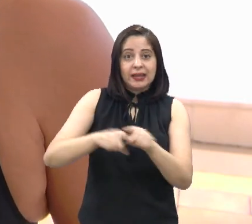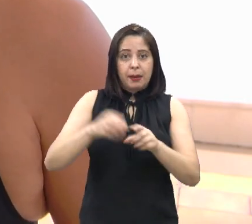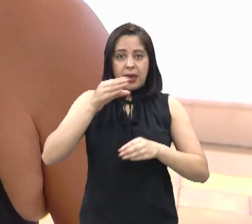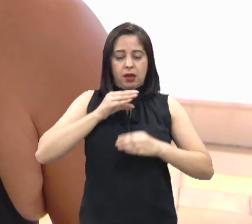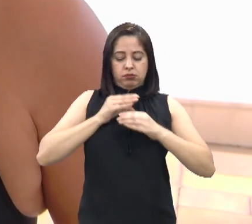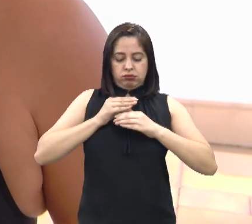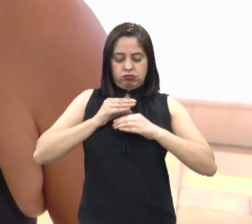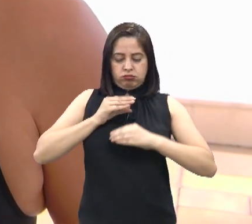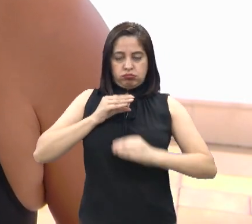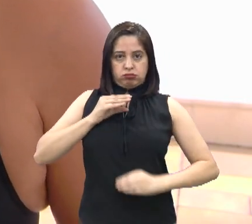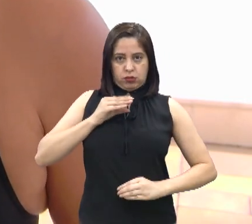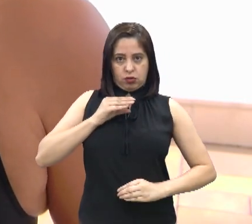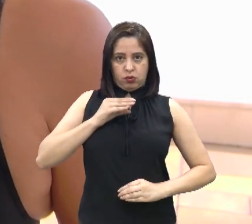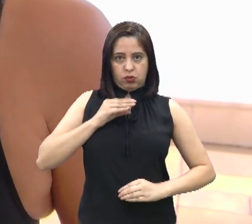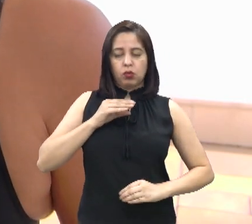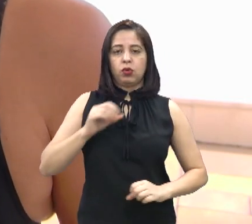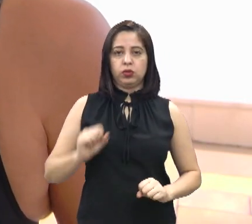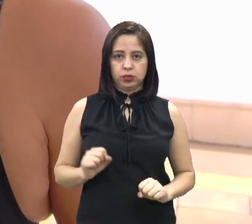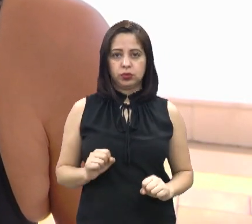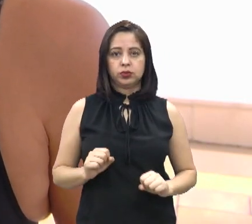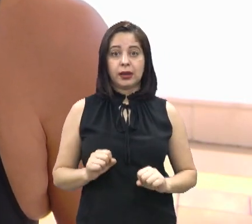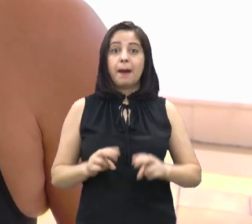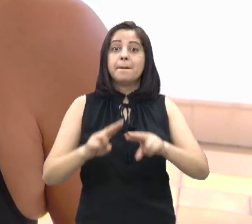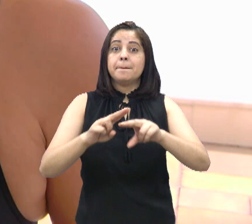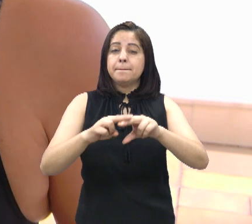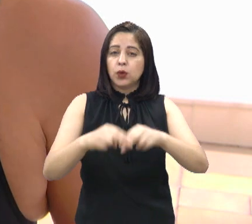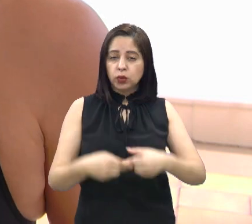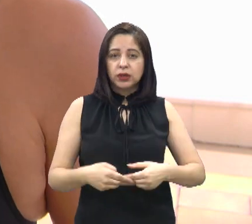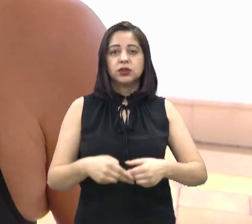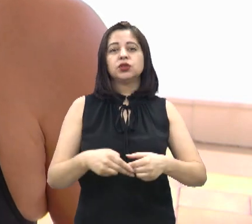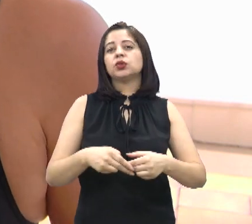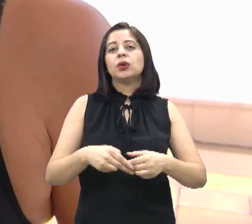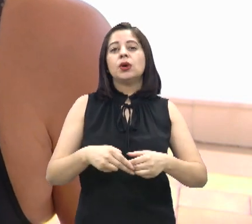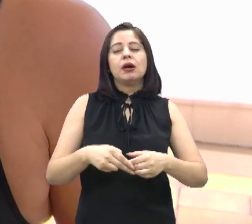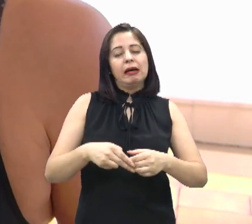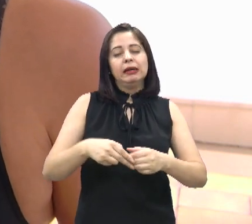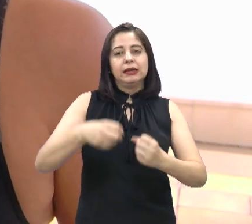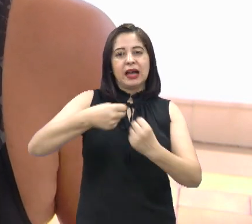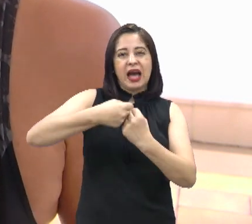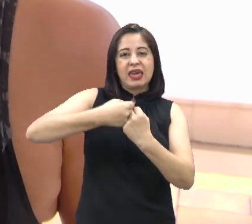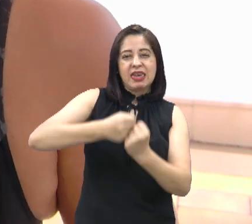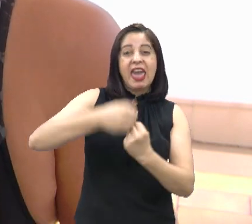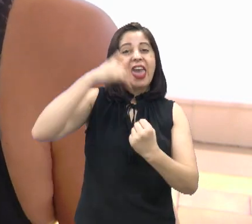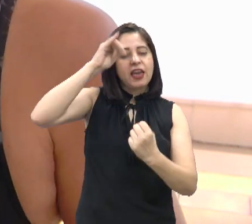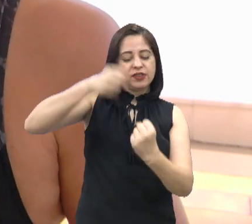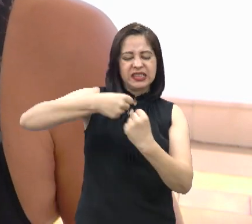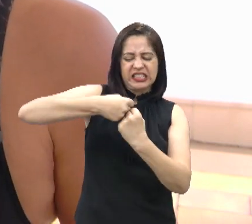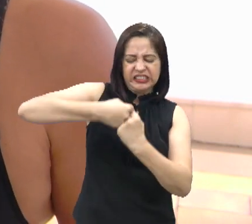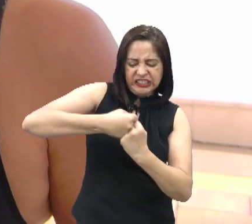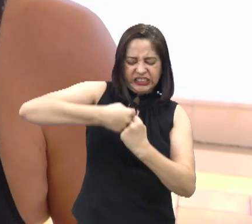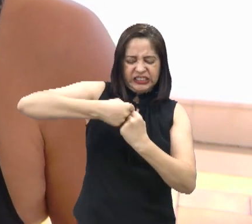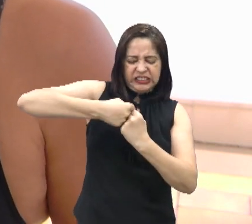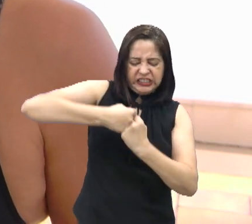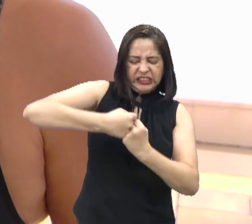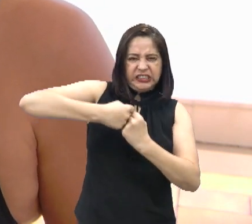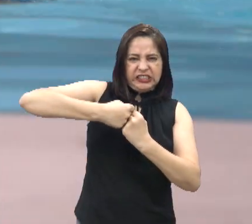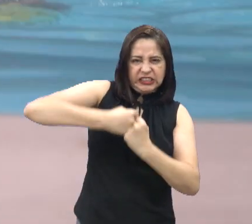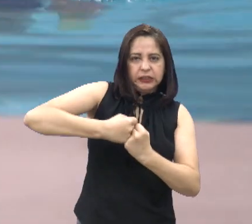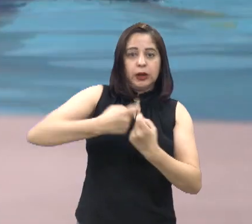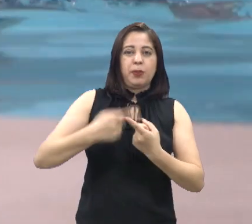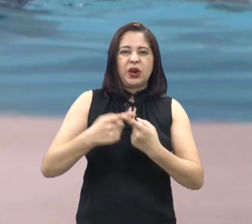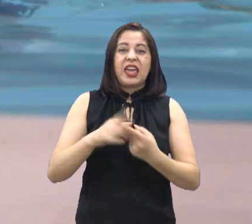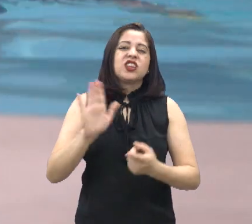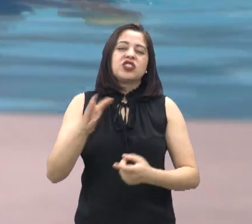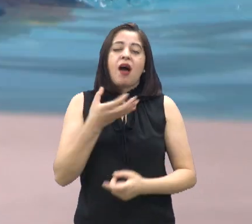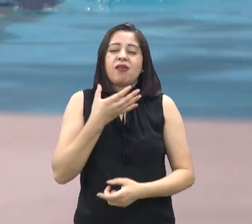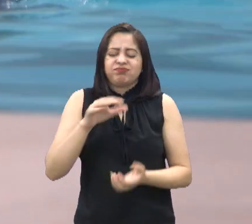é reduzida e, com isso, a gente diminui o impacto sobre essas articulações que já estão desgastadas com o processo do envelhecimento. Eu